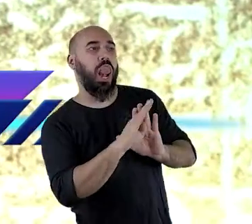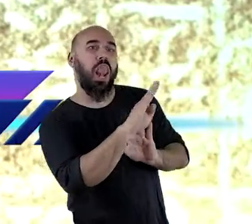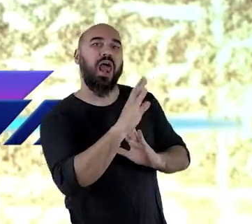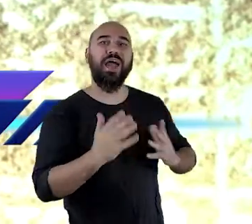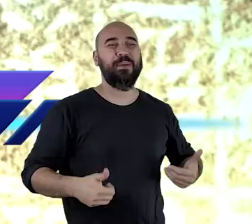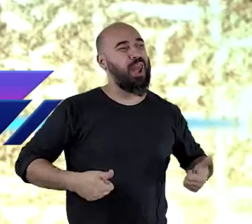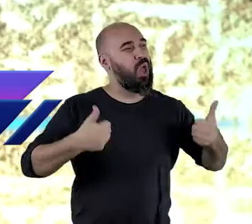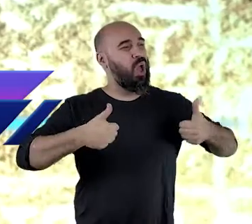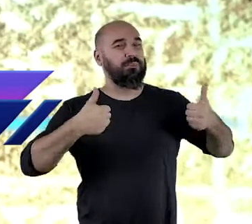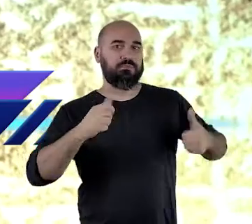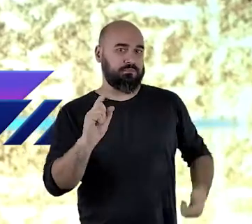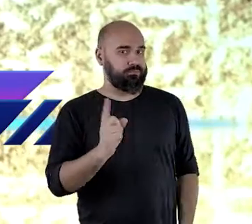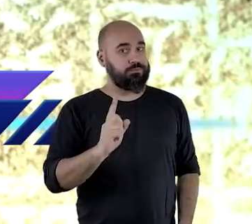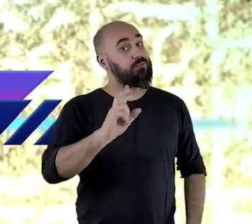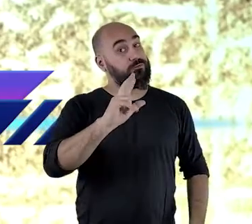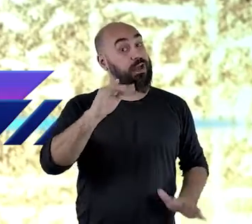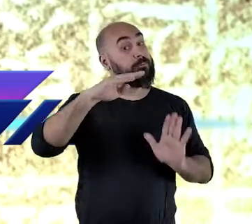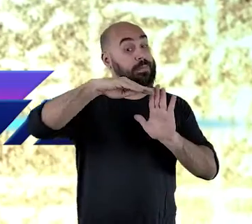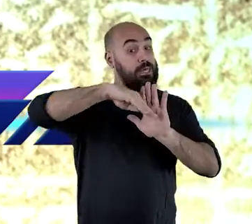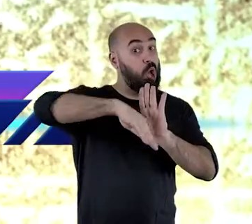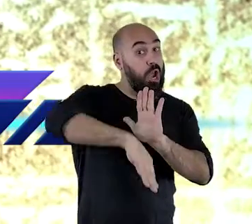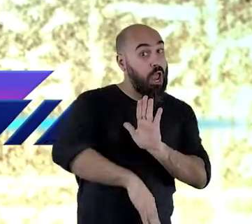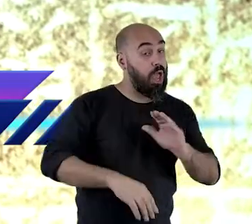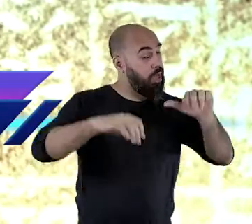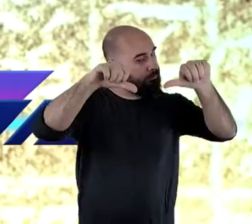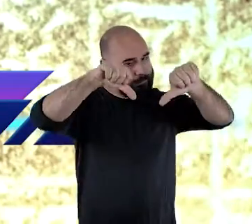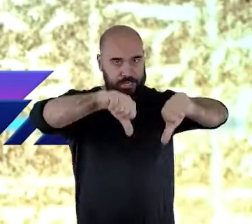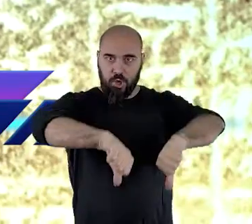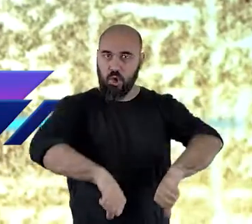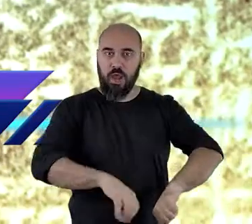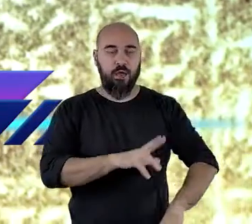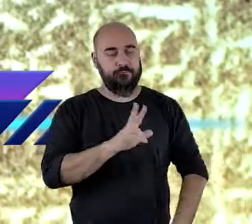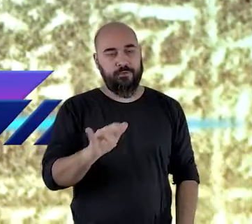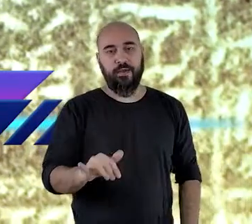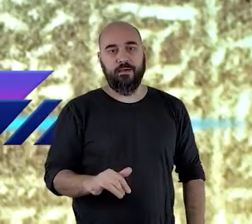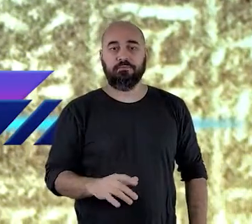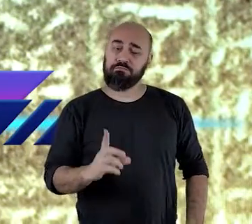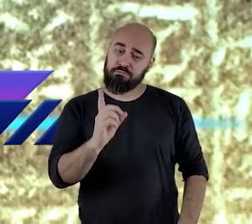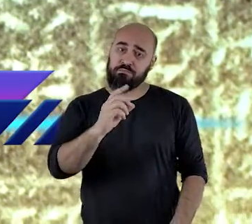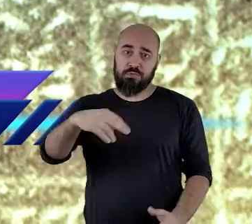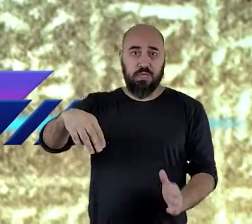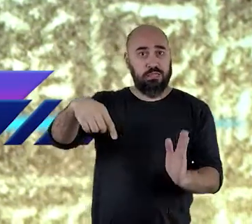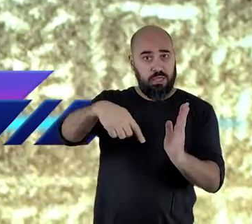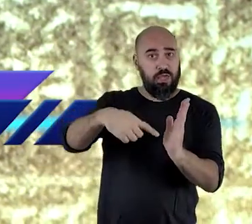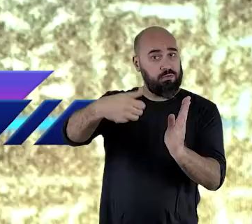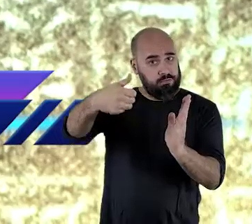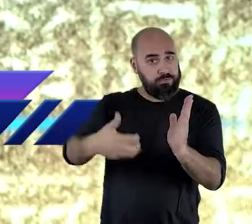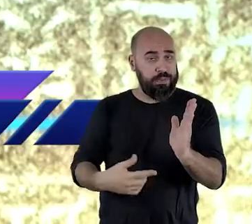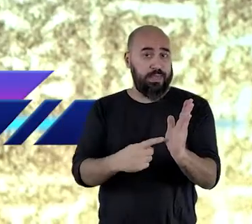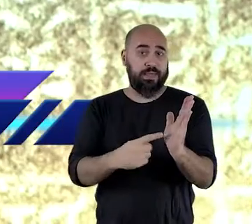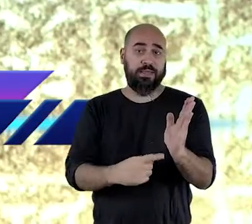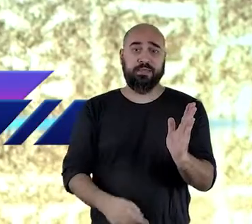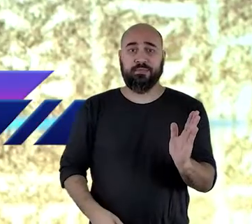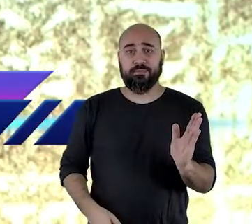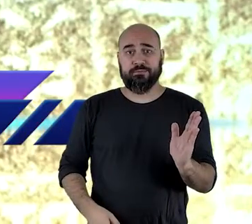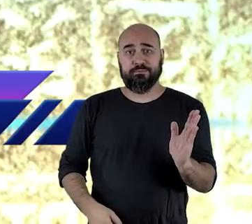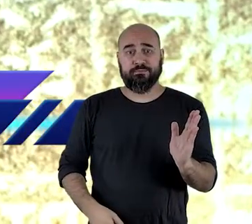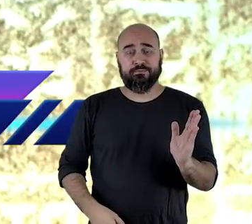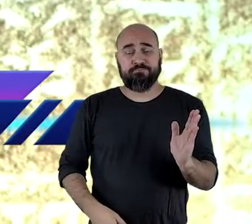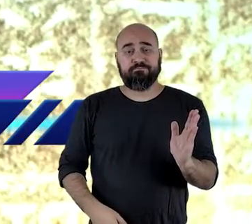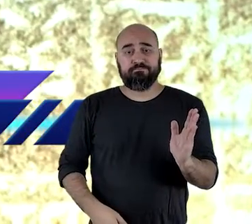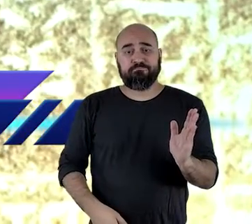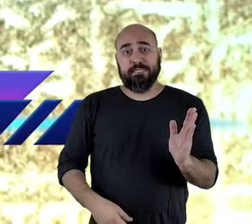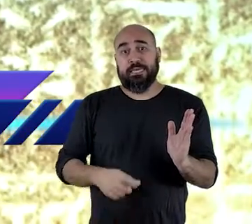piorar cada vez mais. É exatamente isso que está dizendo o livro de Daniel. E o terceiro ponto, porque